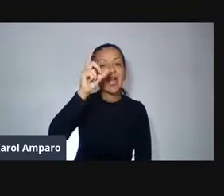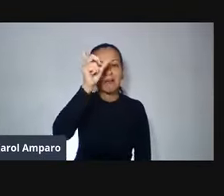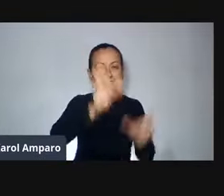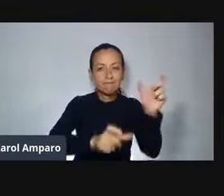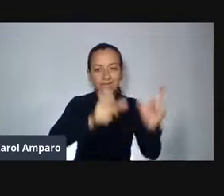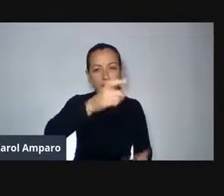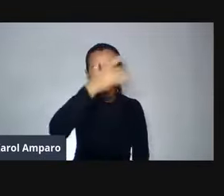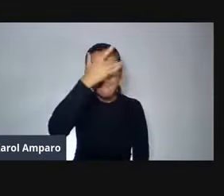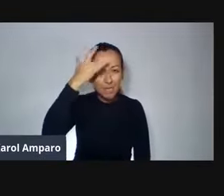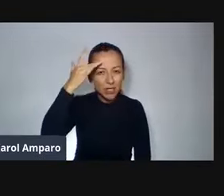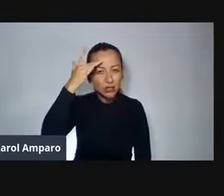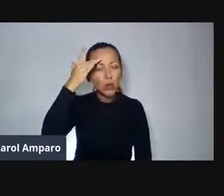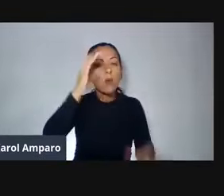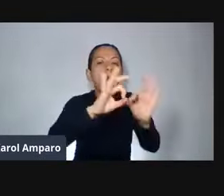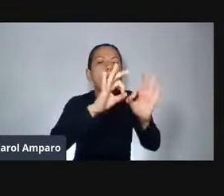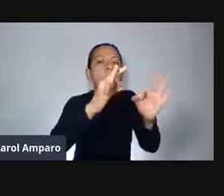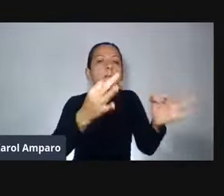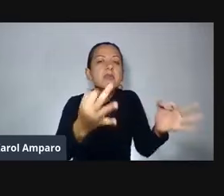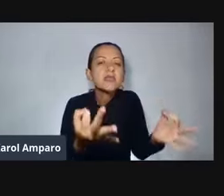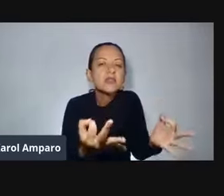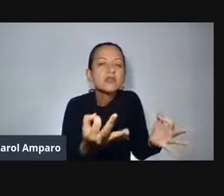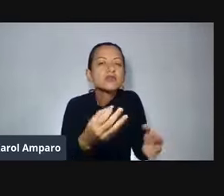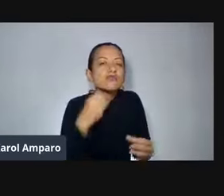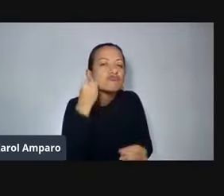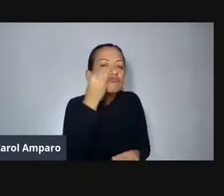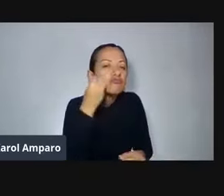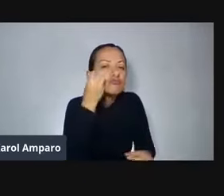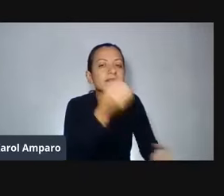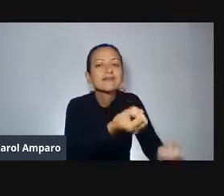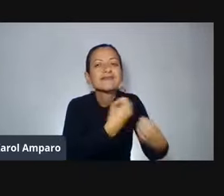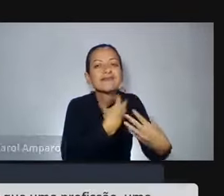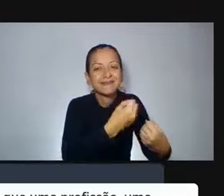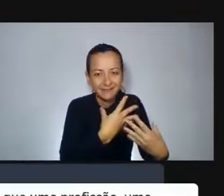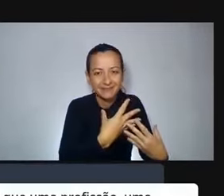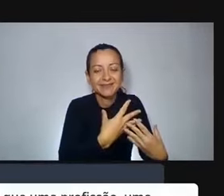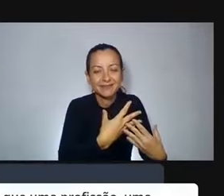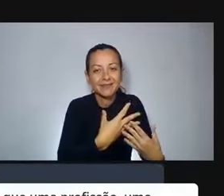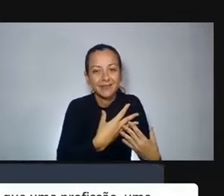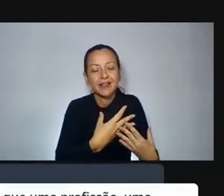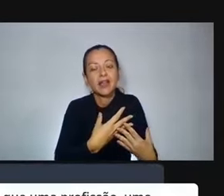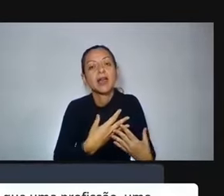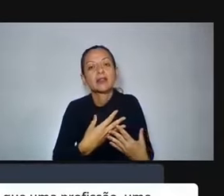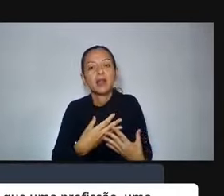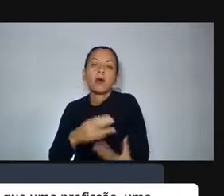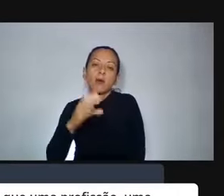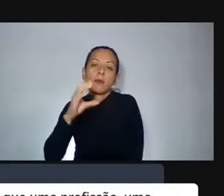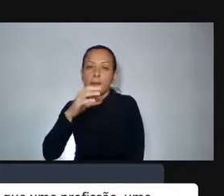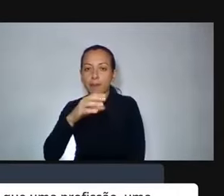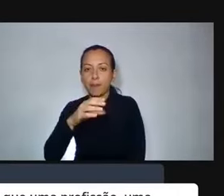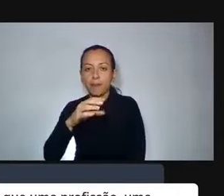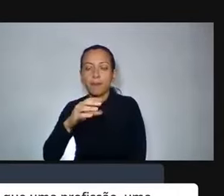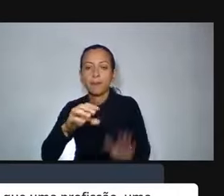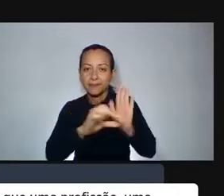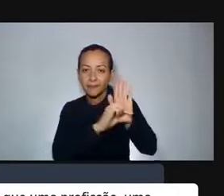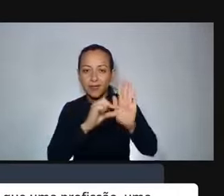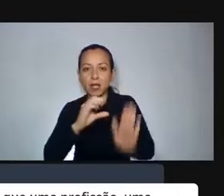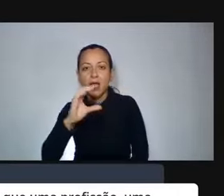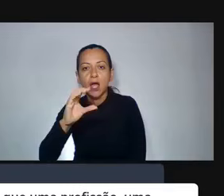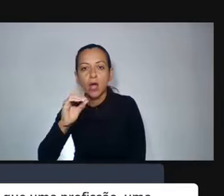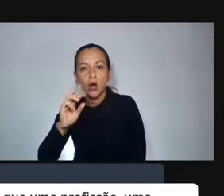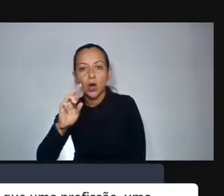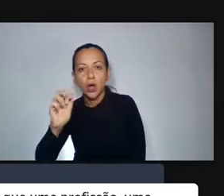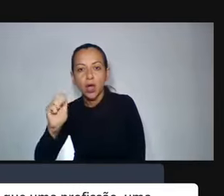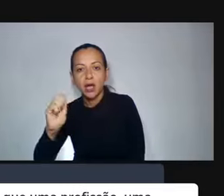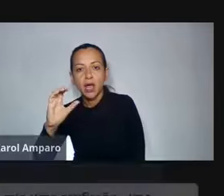E é uma realidade. O meu aprendizado de vida, muito muito, muito, muito, sabe?